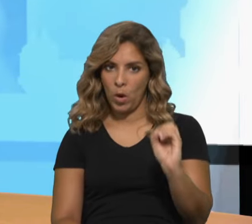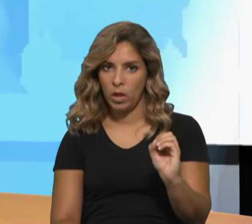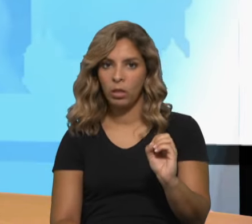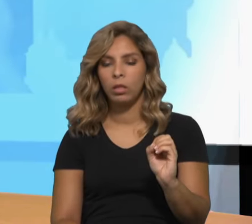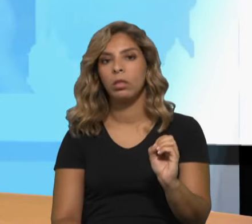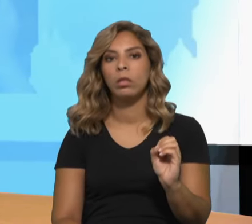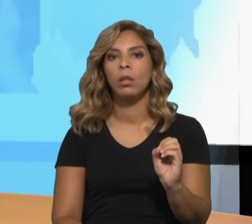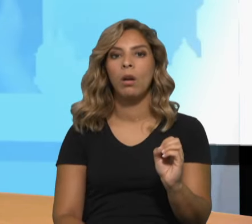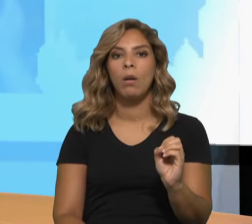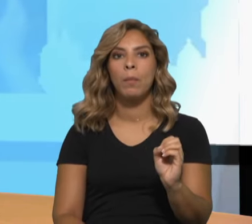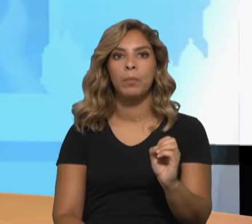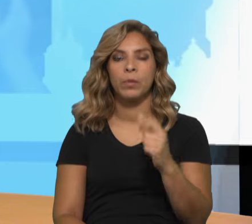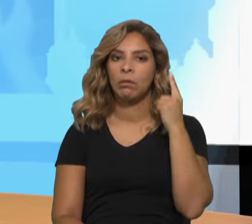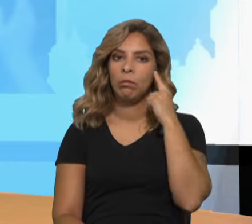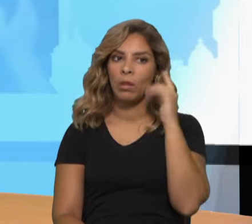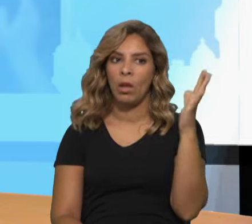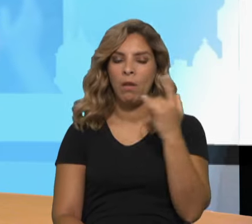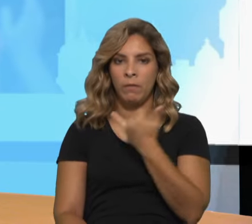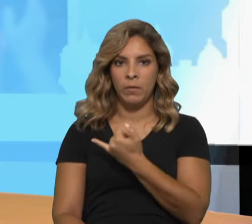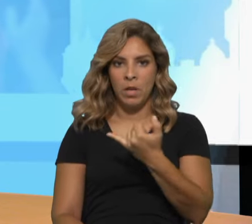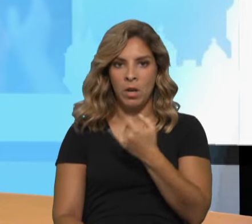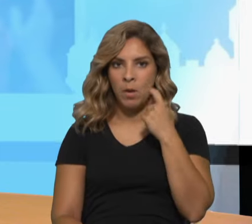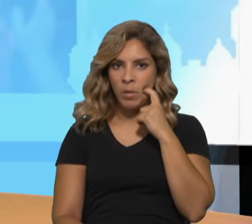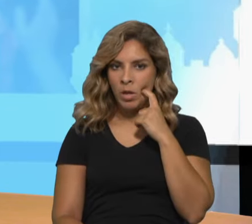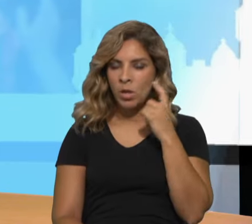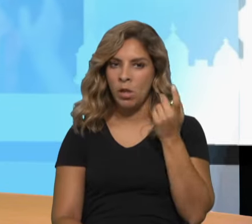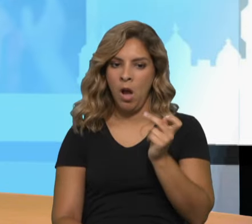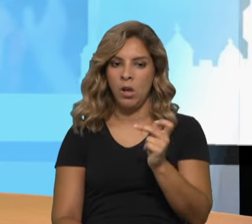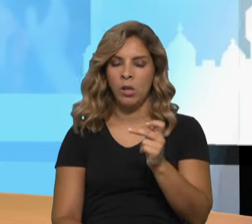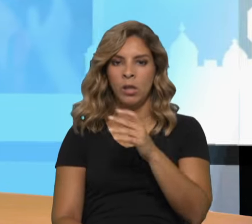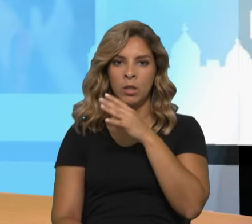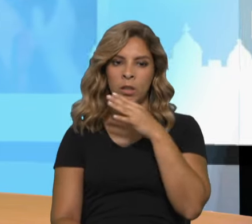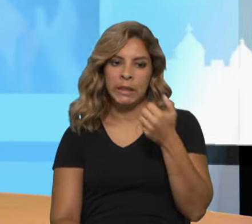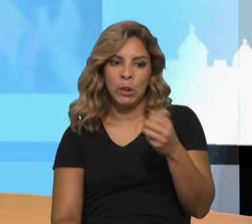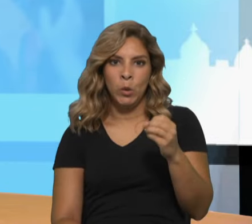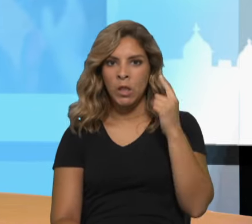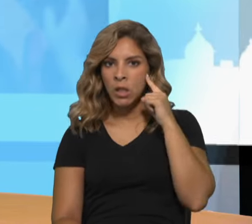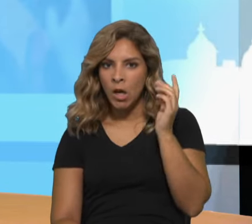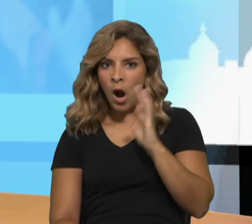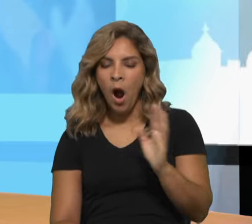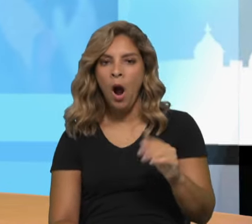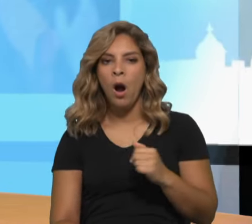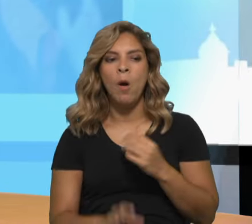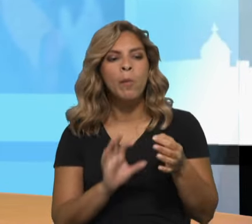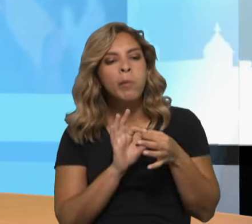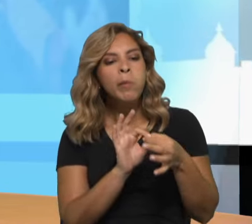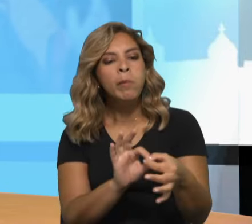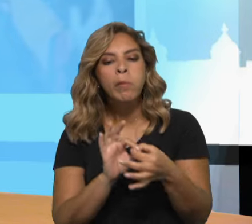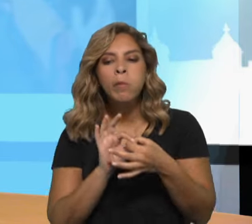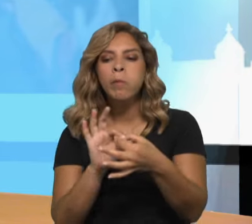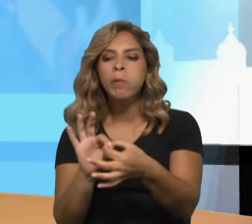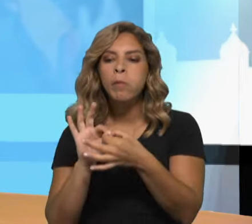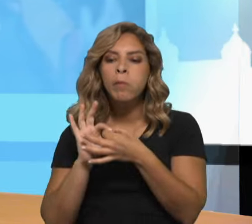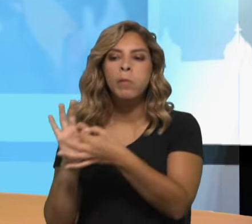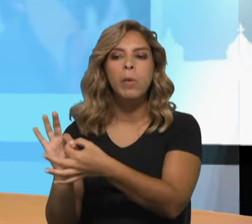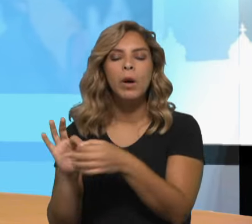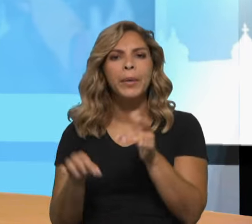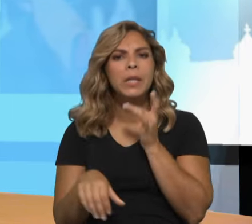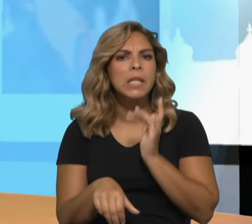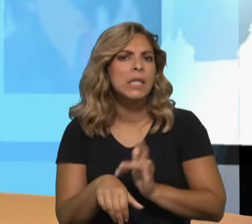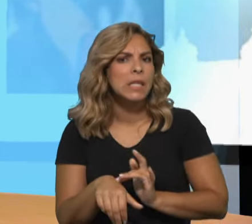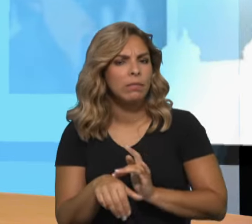regime democrático, o 25 de Abril, este entendimento e cooperação entre as diversas sensibilidades religiosas